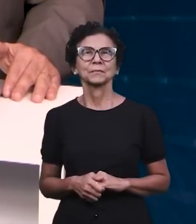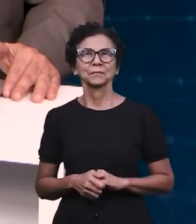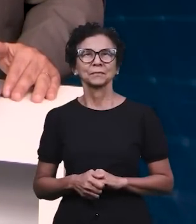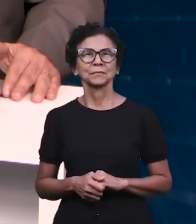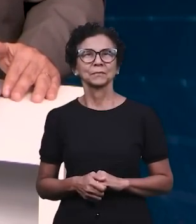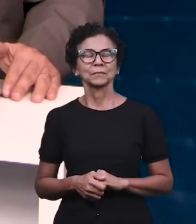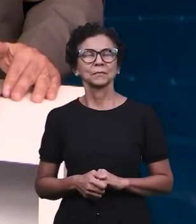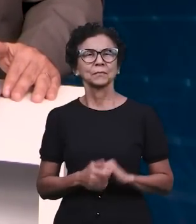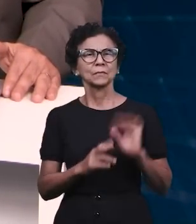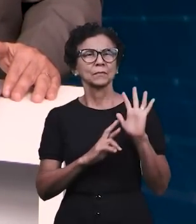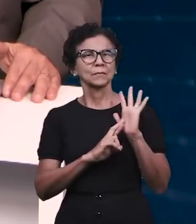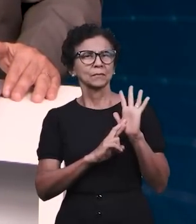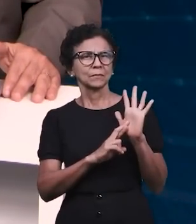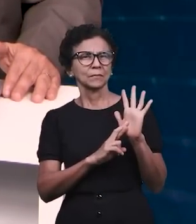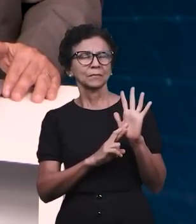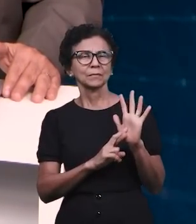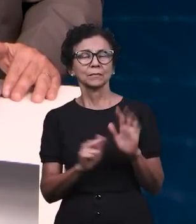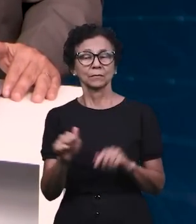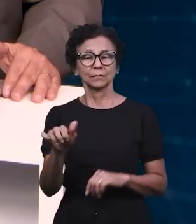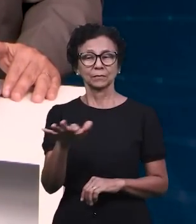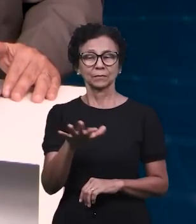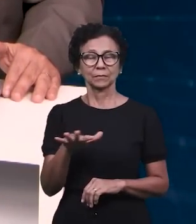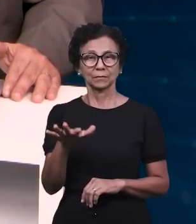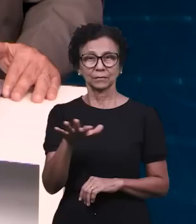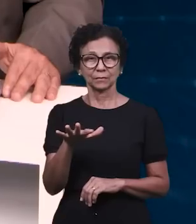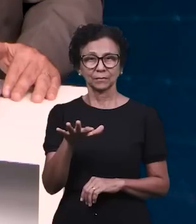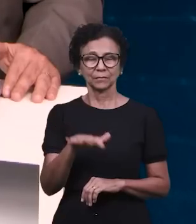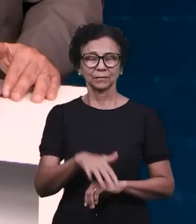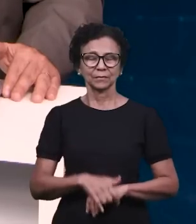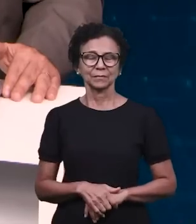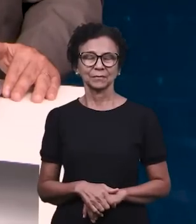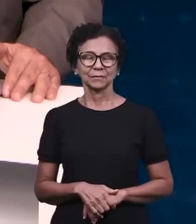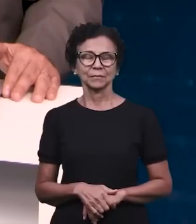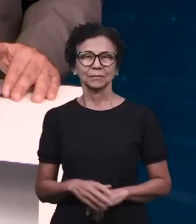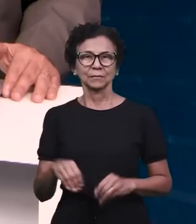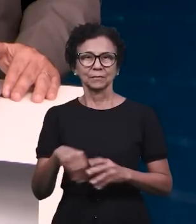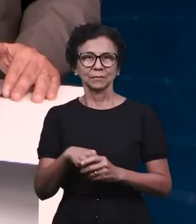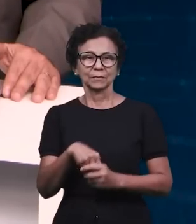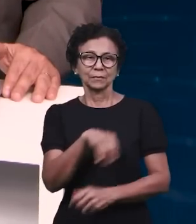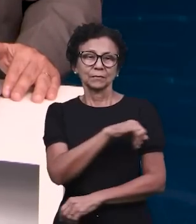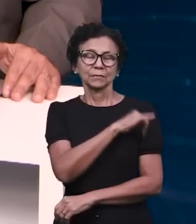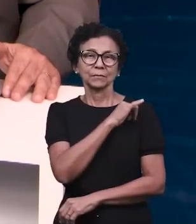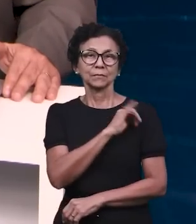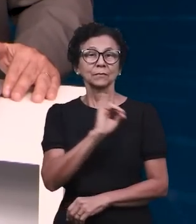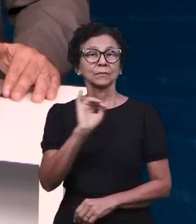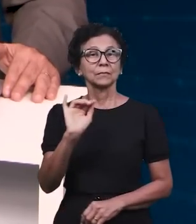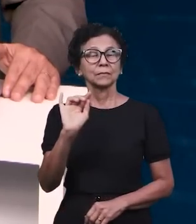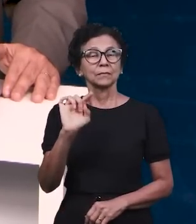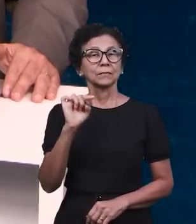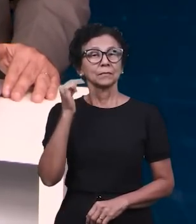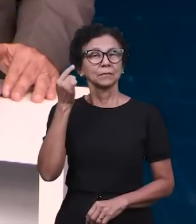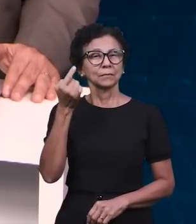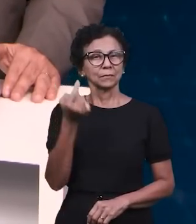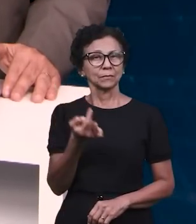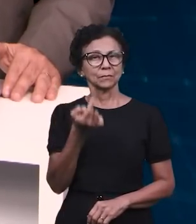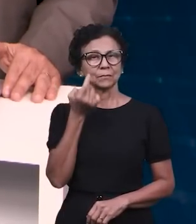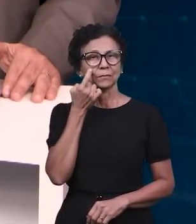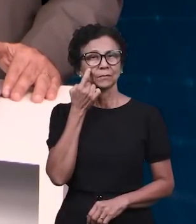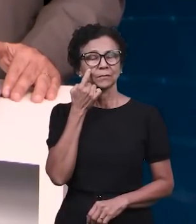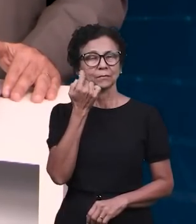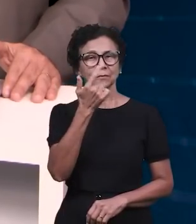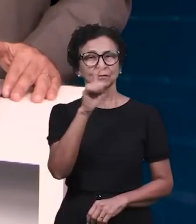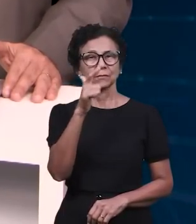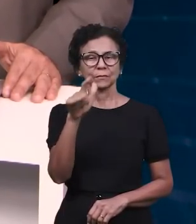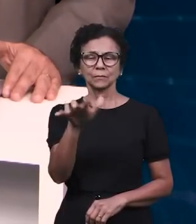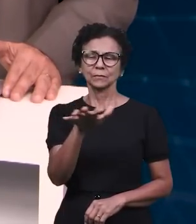Hilton Medeiros tem notícias sobre a região da Baixada Fluminense. E olha só, na sequência você confere aí as demais regiões